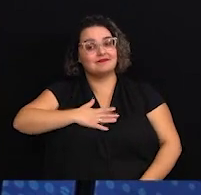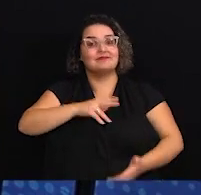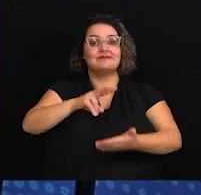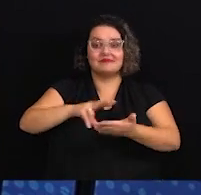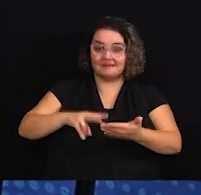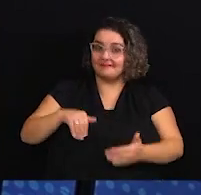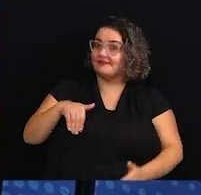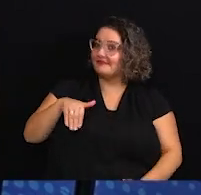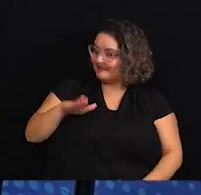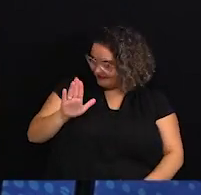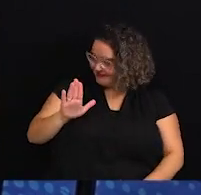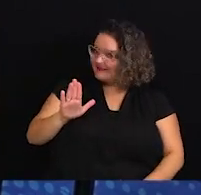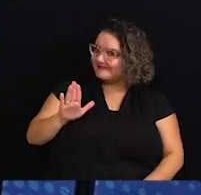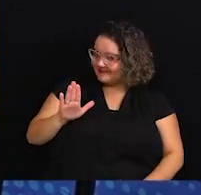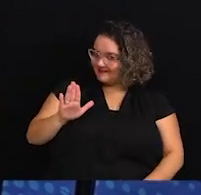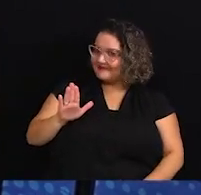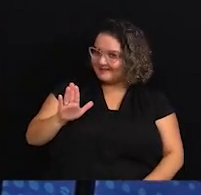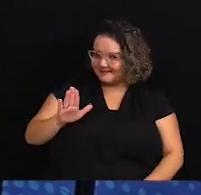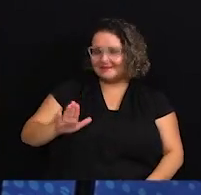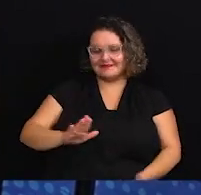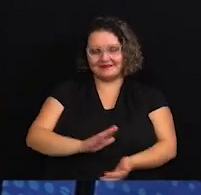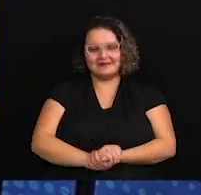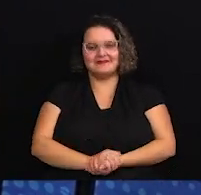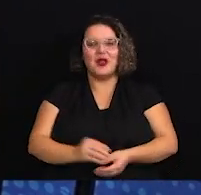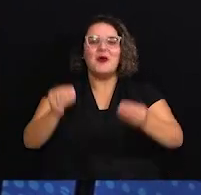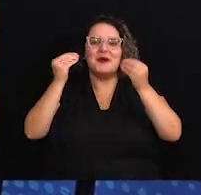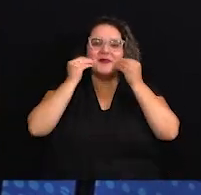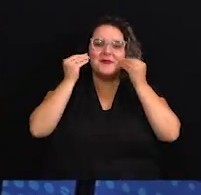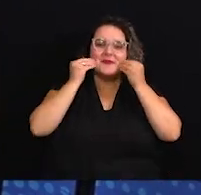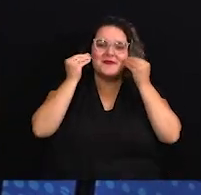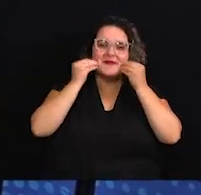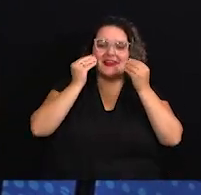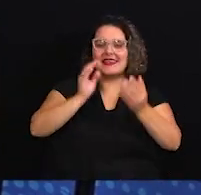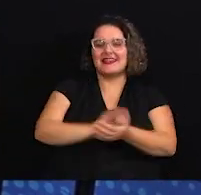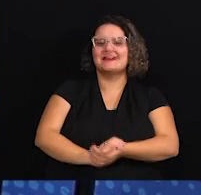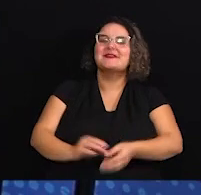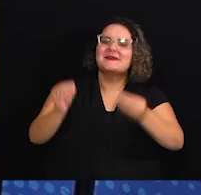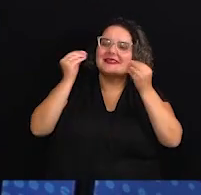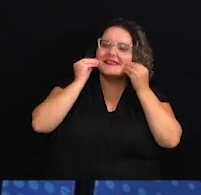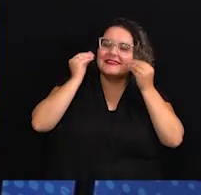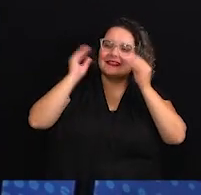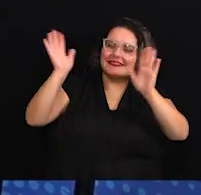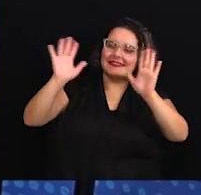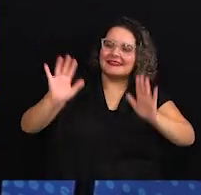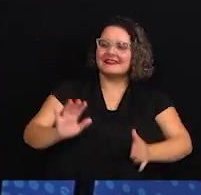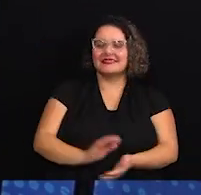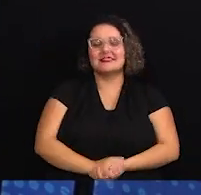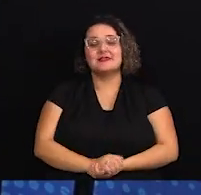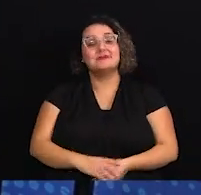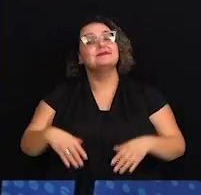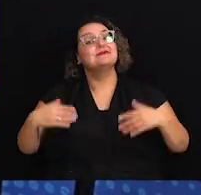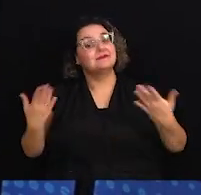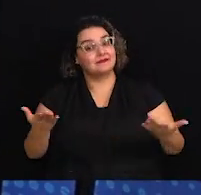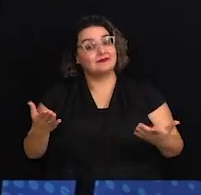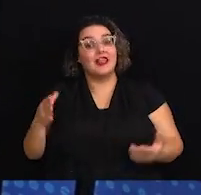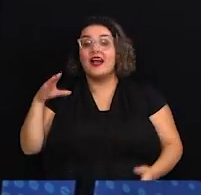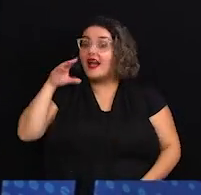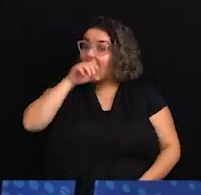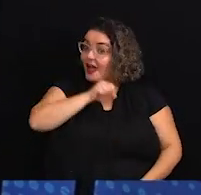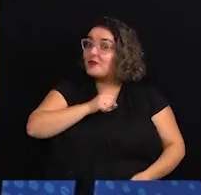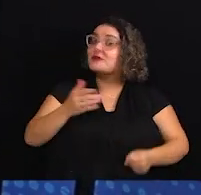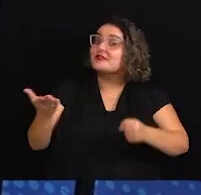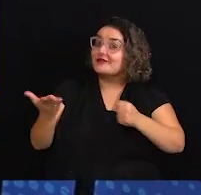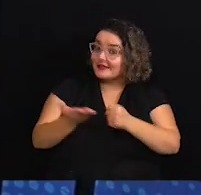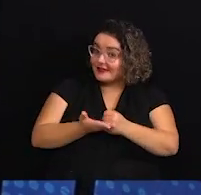de ler cada dia mais. Com certeza. Um beijo. Um beijo. Olha só, a gente vai